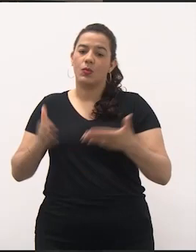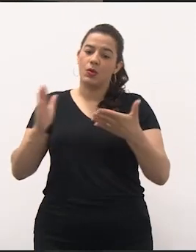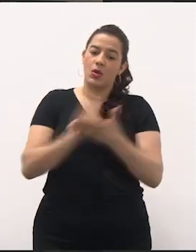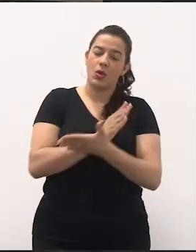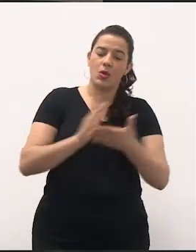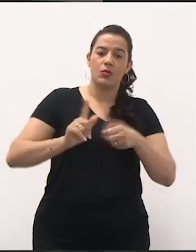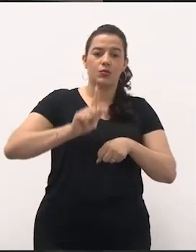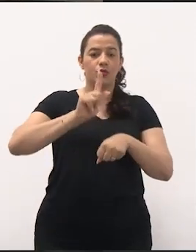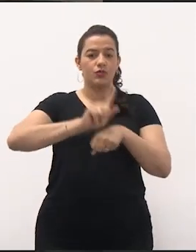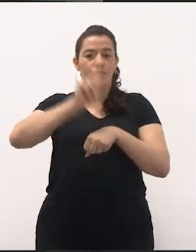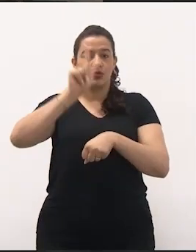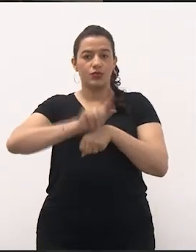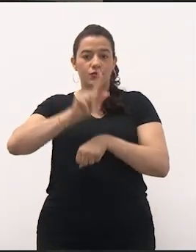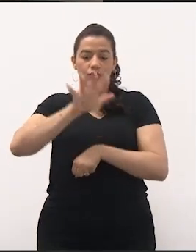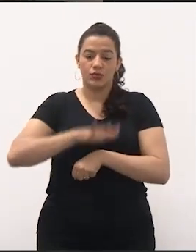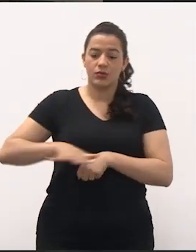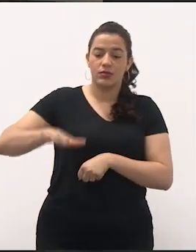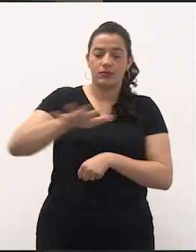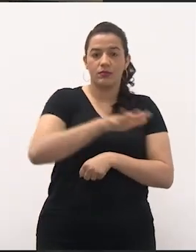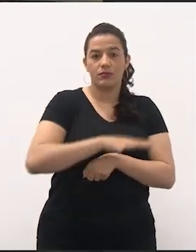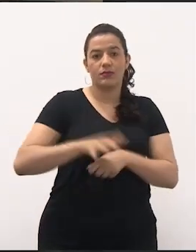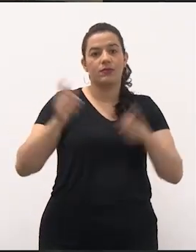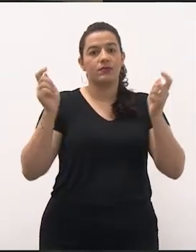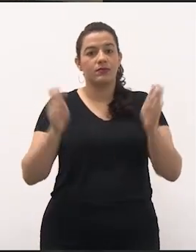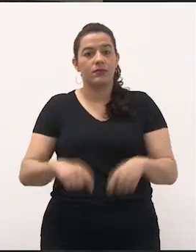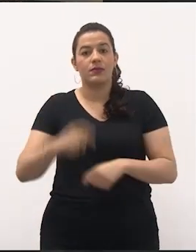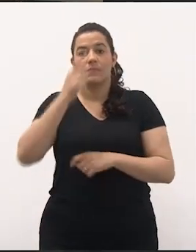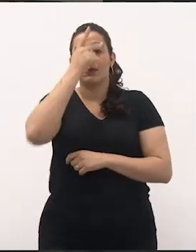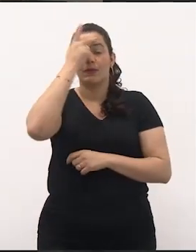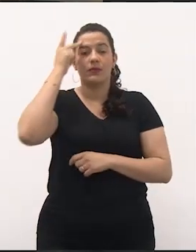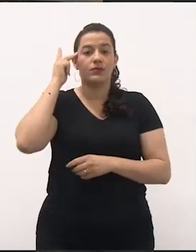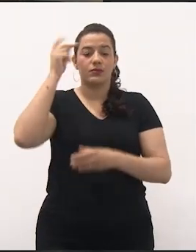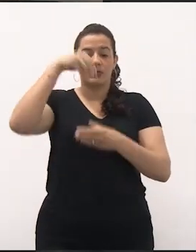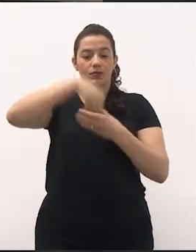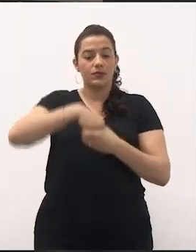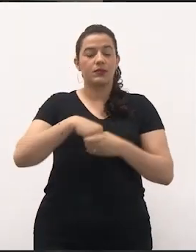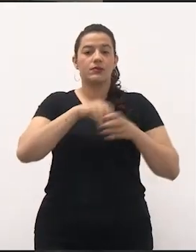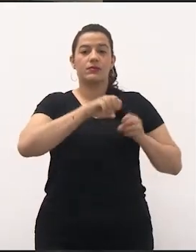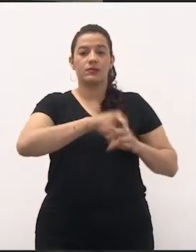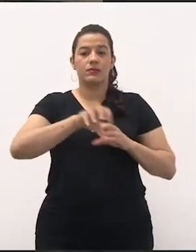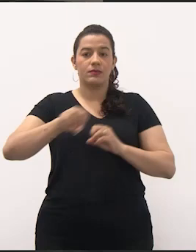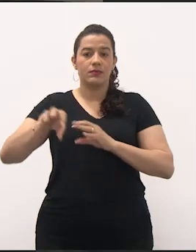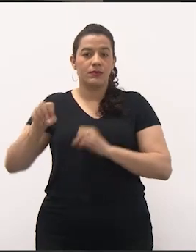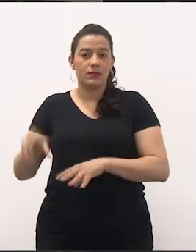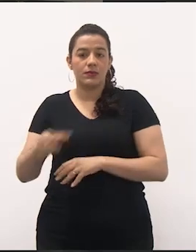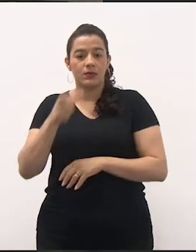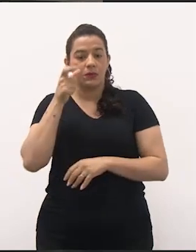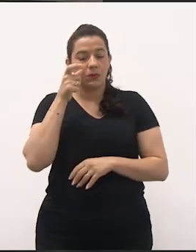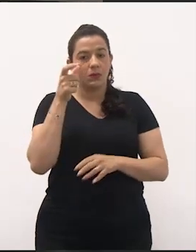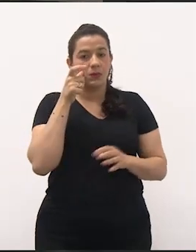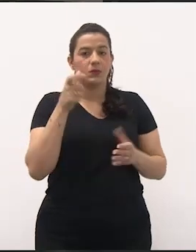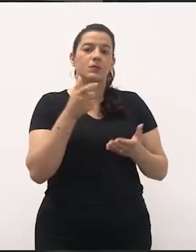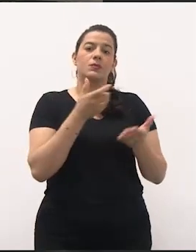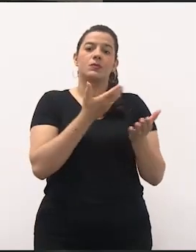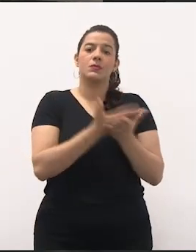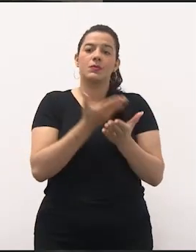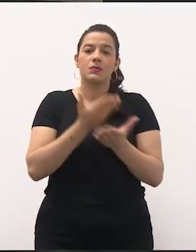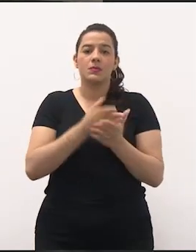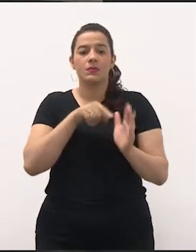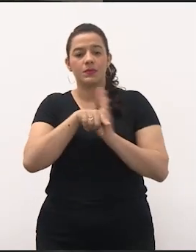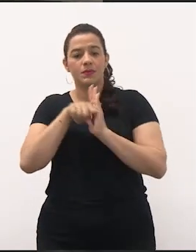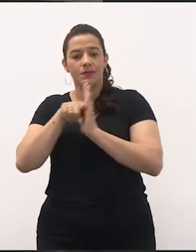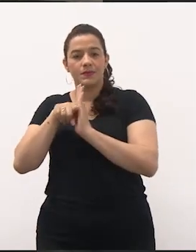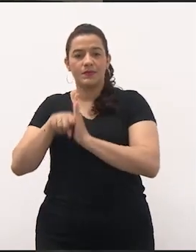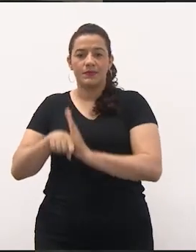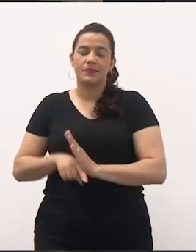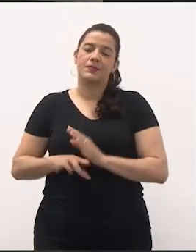não sabe, a gente conta com pessoas dentro da diretoria de ensino, no caso, supervisores de ensino e PCNPs.